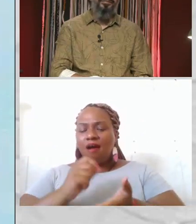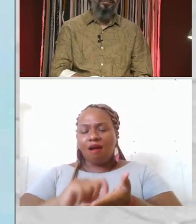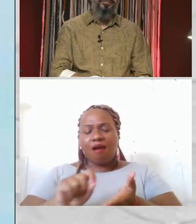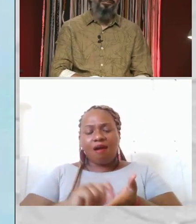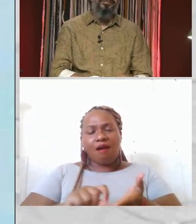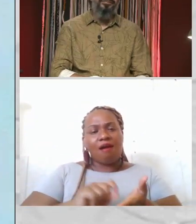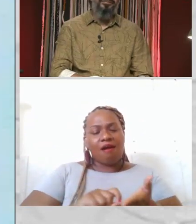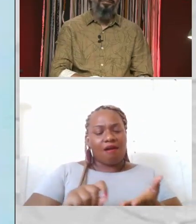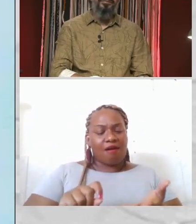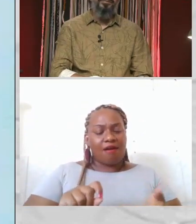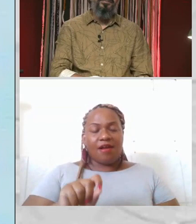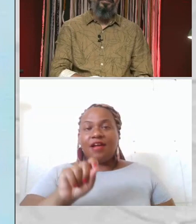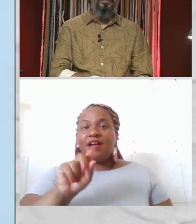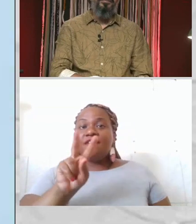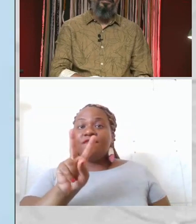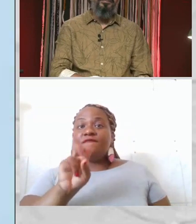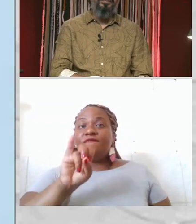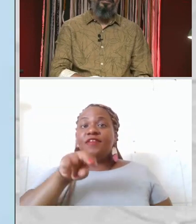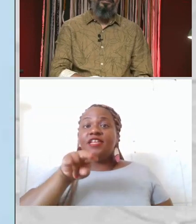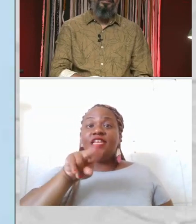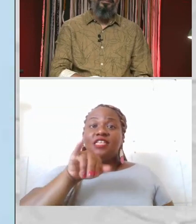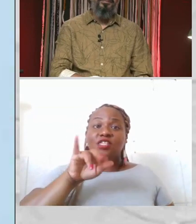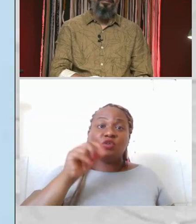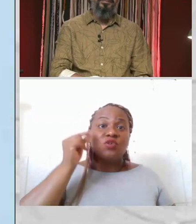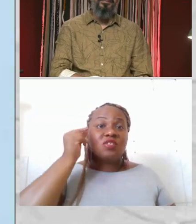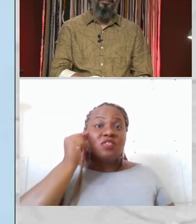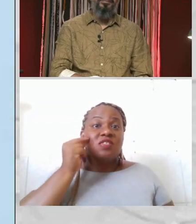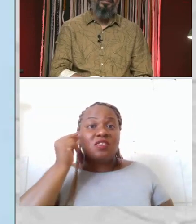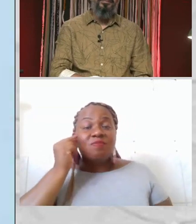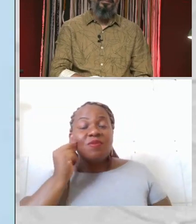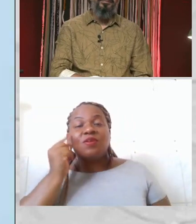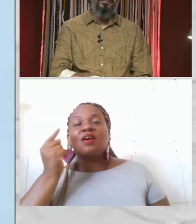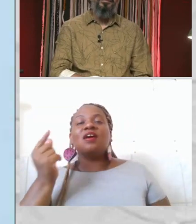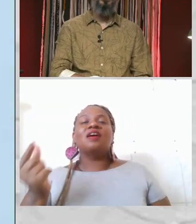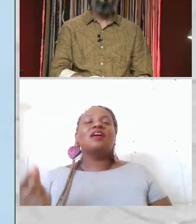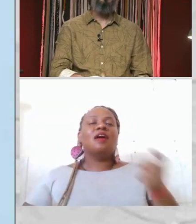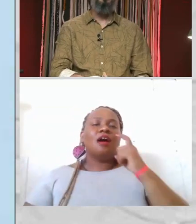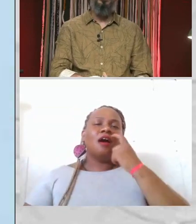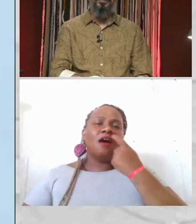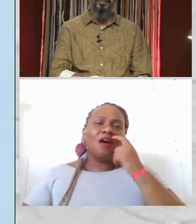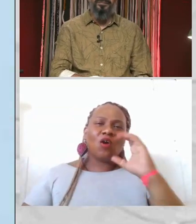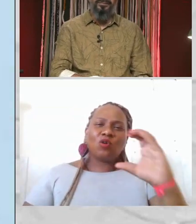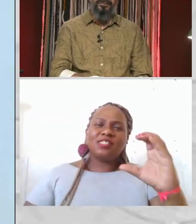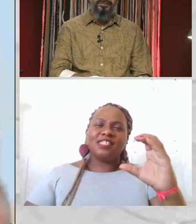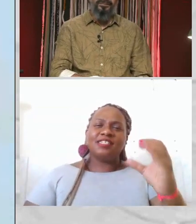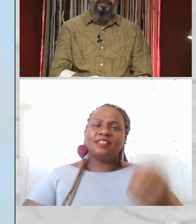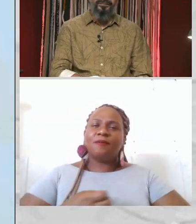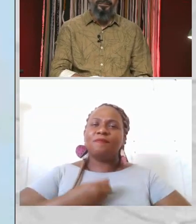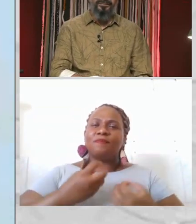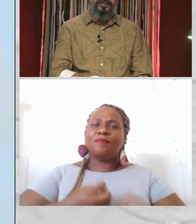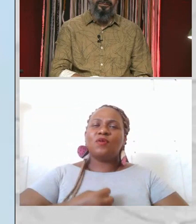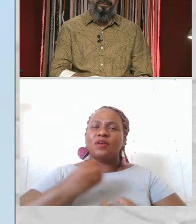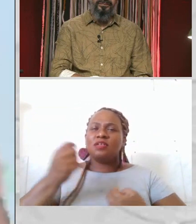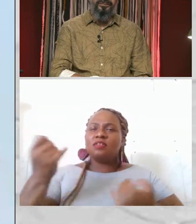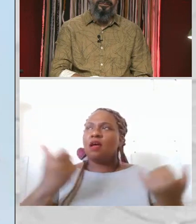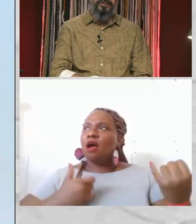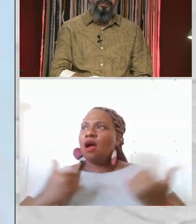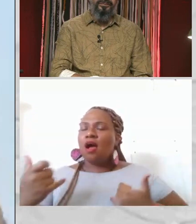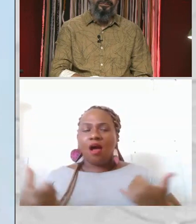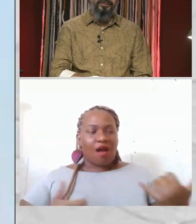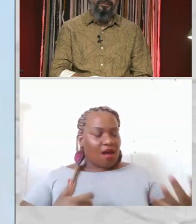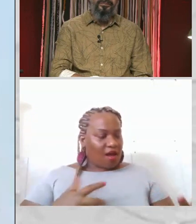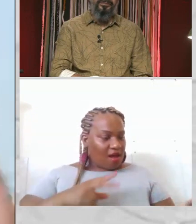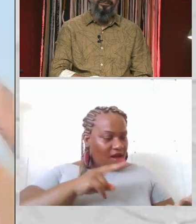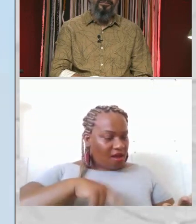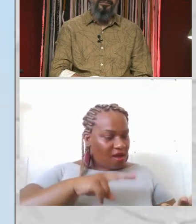Leminski, Vinícius de Moraes, a queridíssima Conceição Evaristo, essas pessoas começaram a vir me dizendo coisas, eu falei, eu preciso recitar isso,